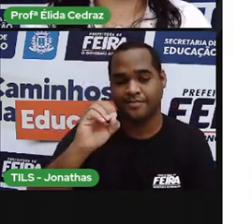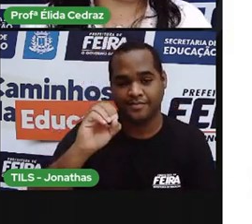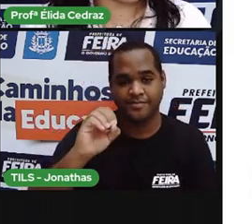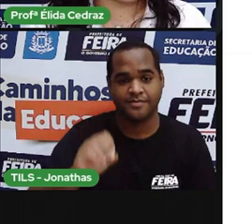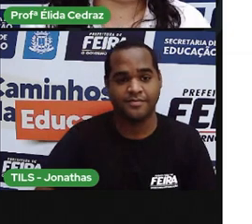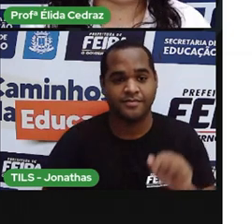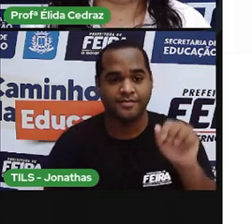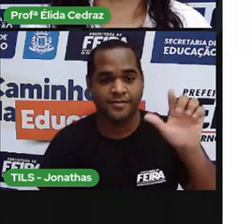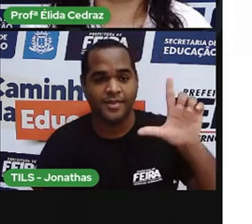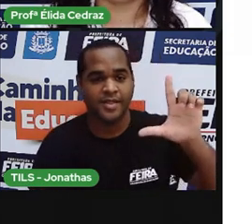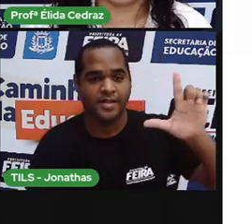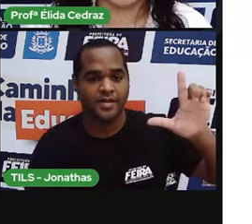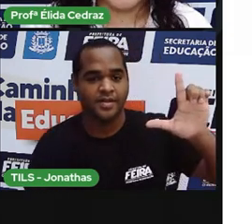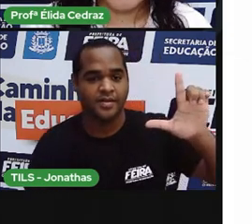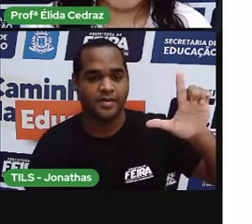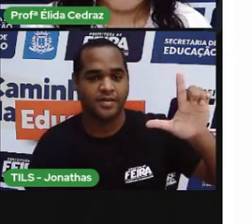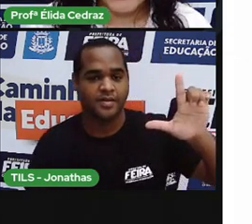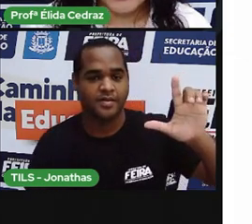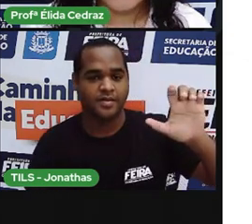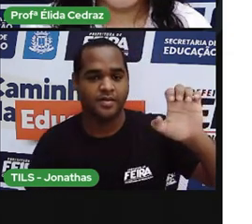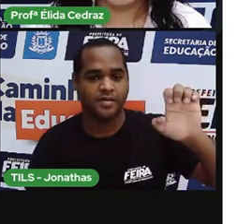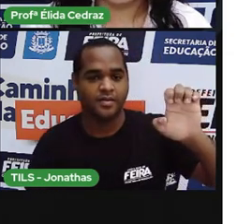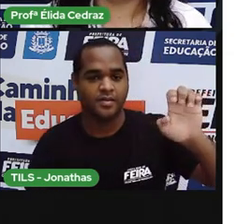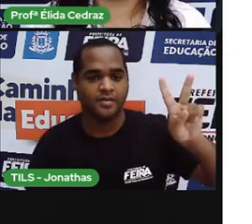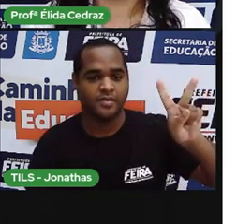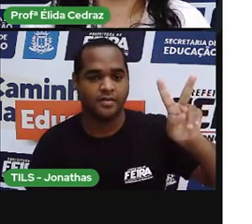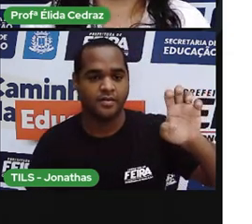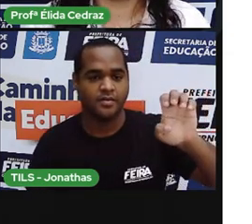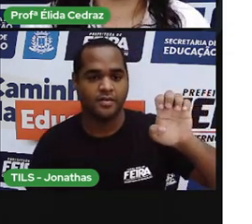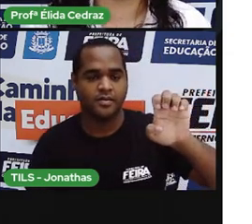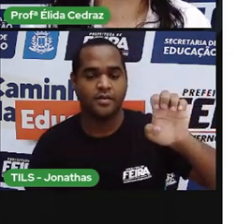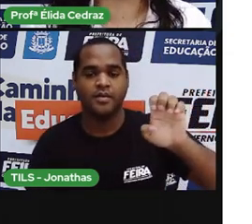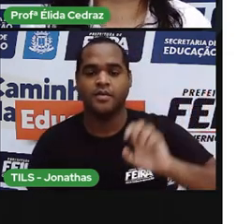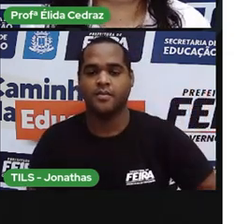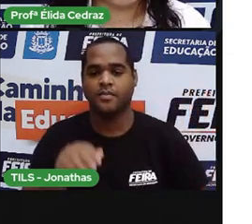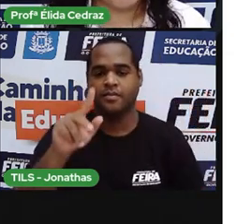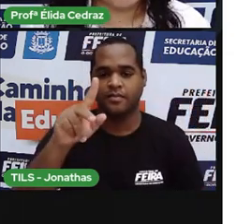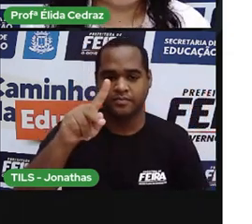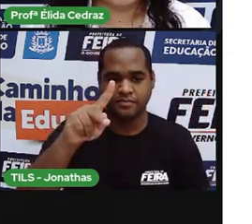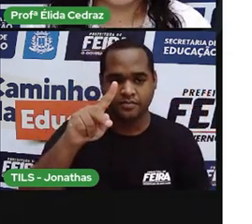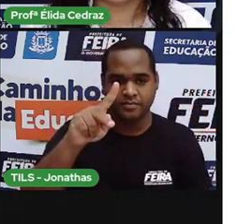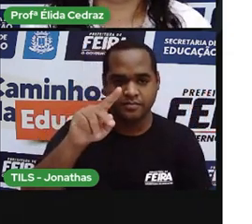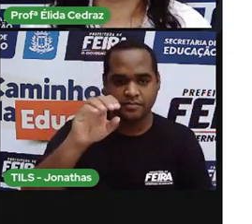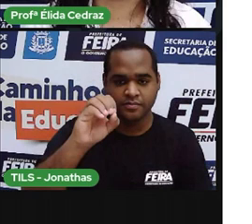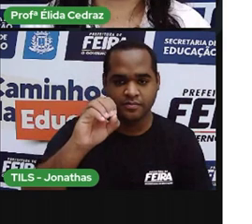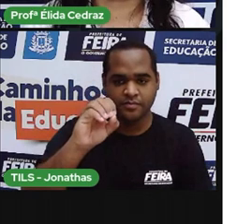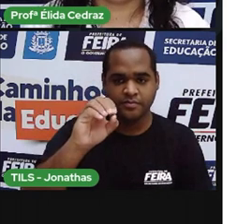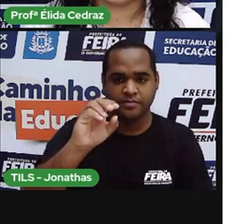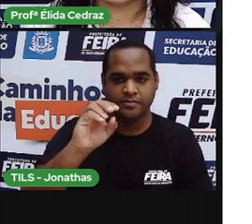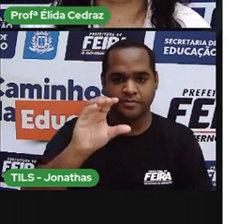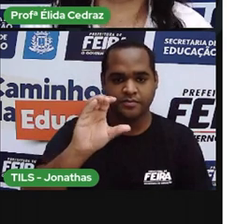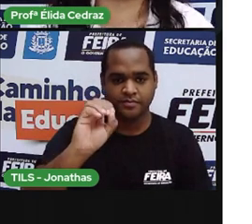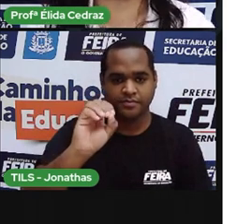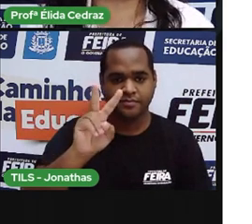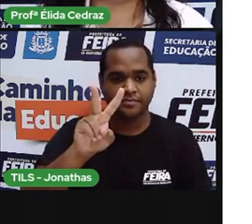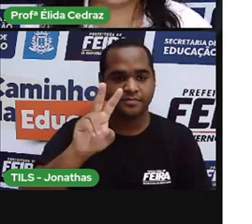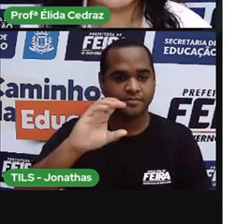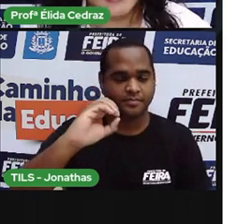Com L. Leve. Com P. Povo. E com